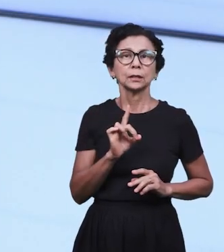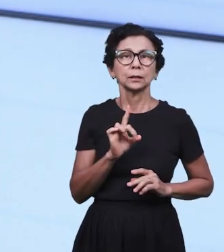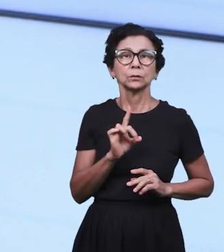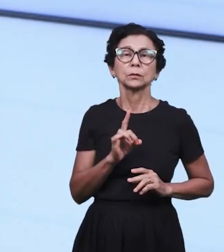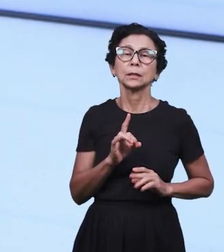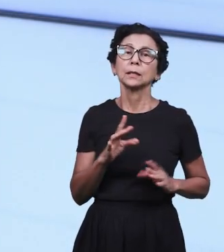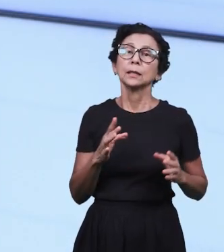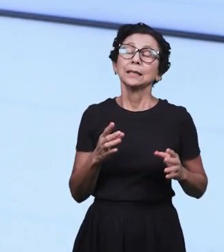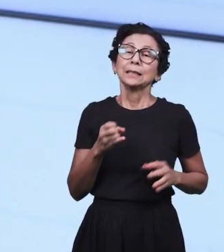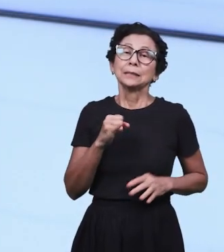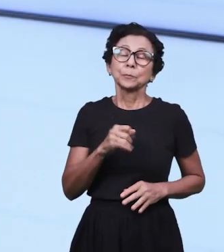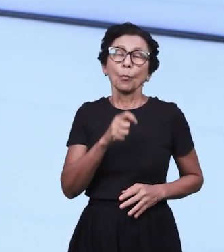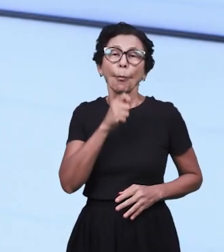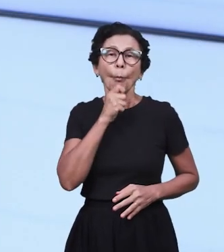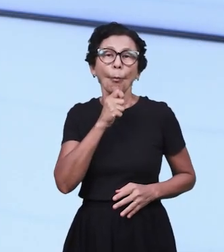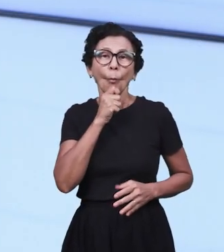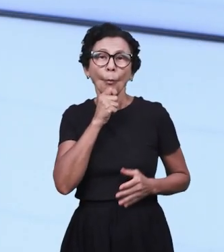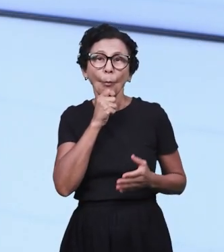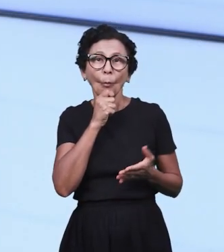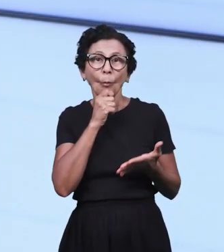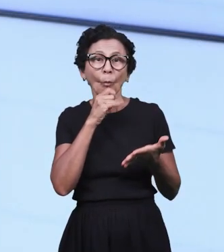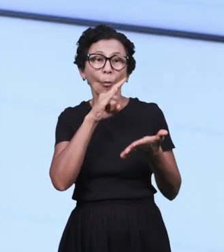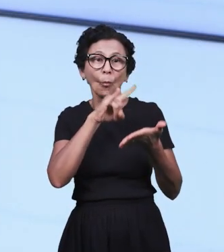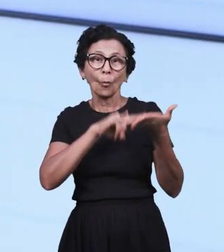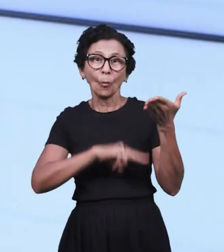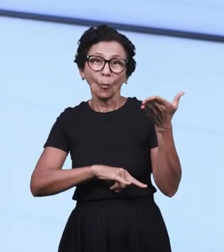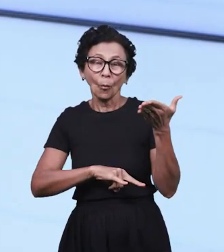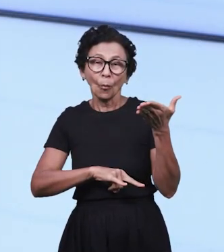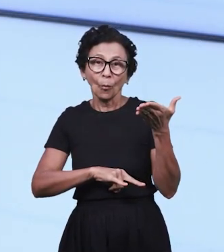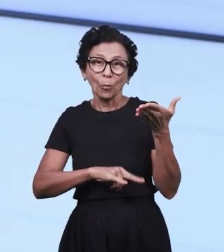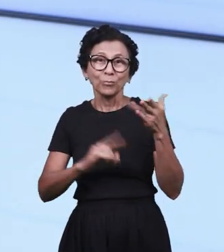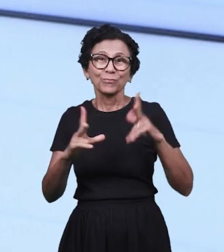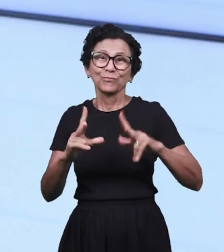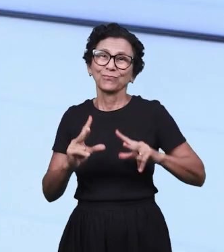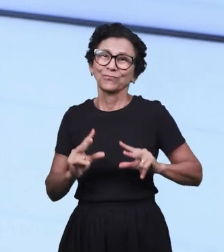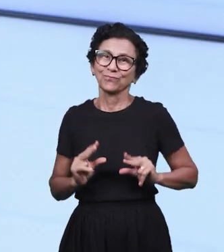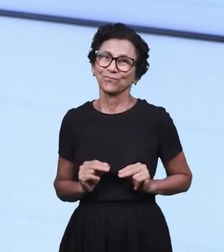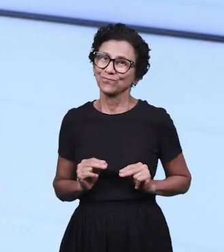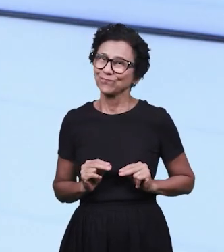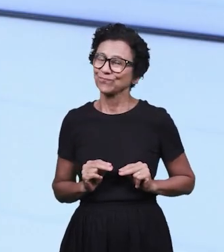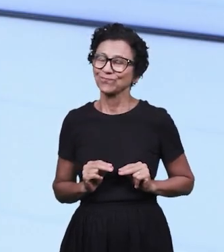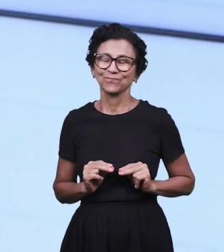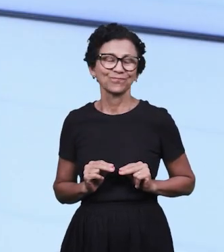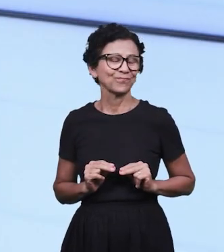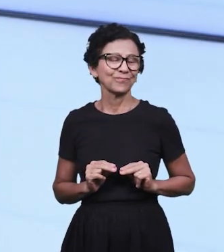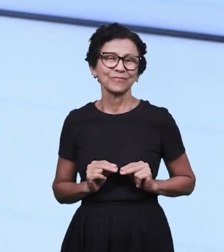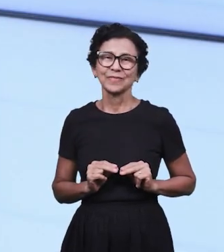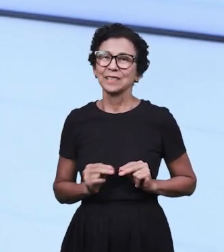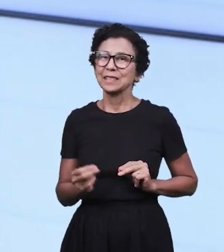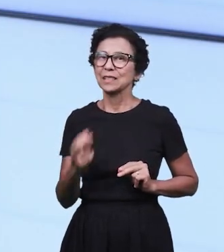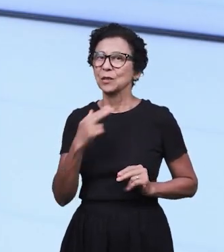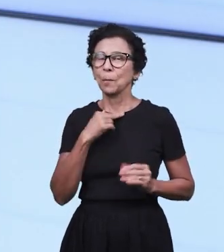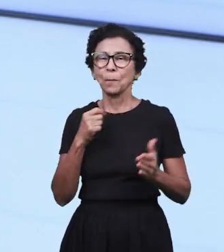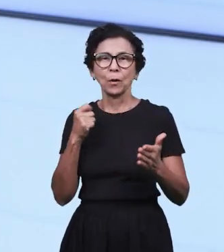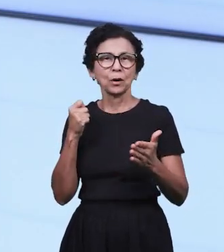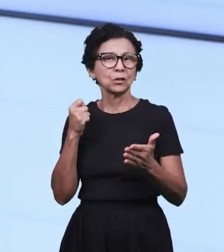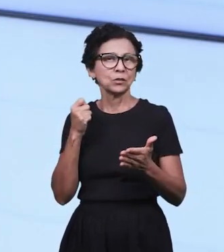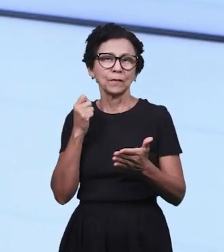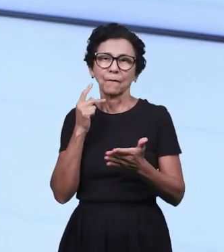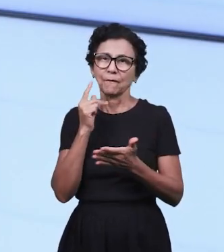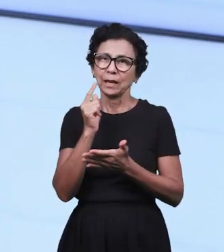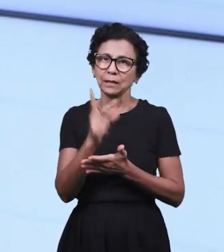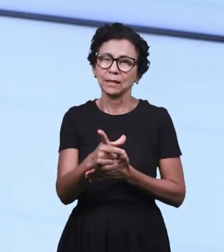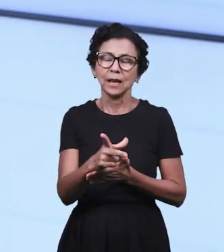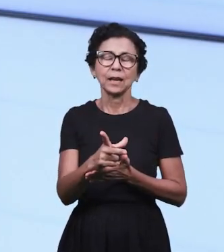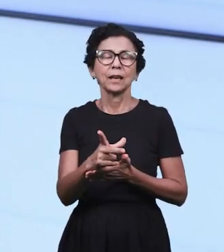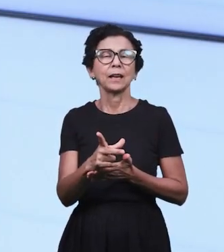sem o inventário não se pode fazer nada com o bem, com o imóvel, ele não se pode vender, ele não